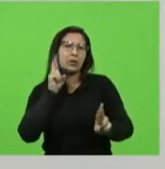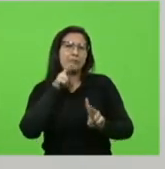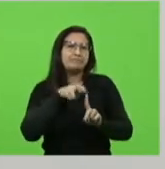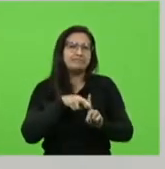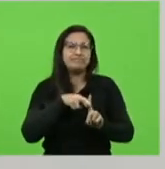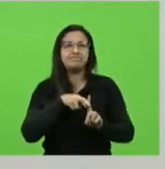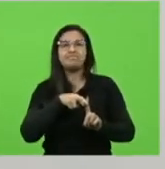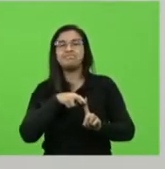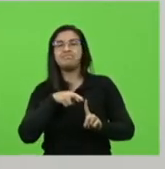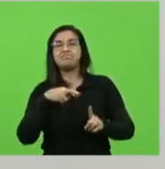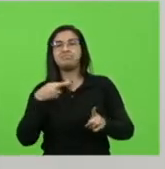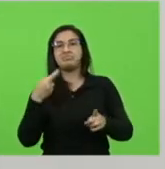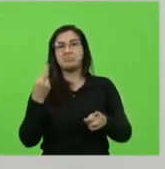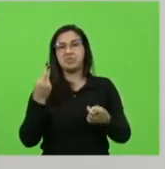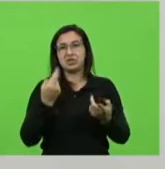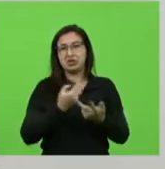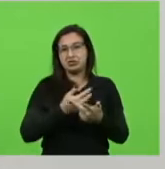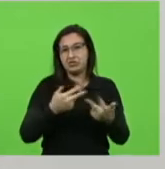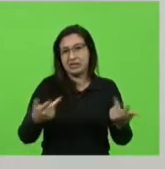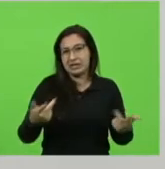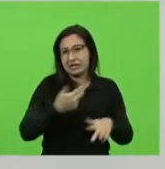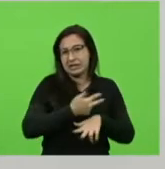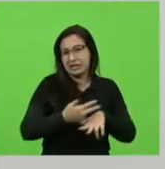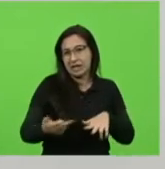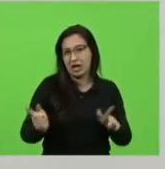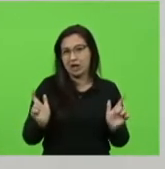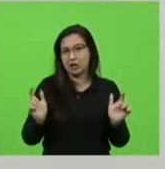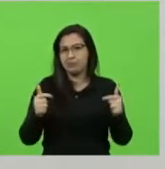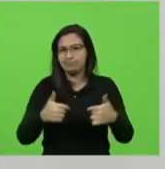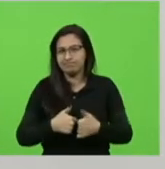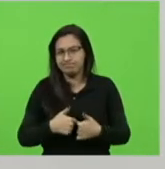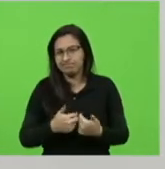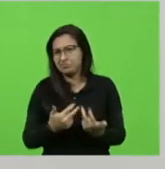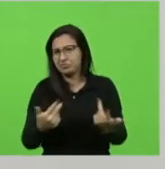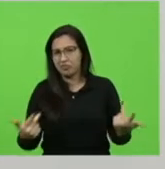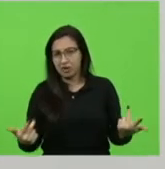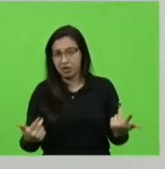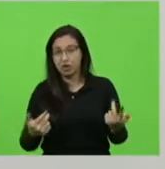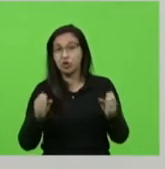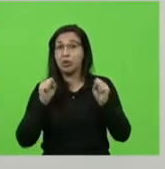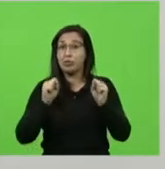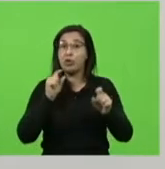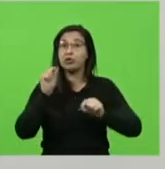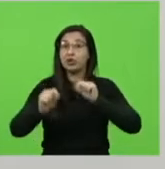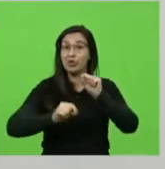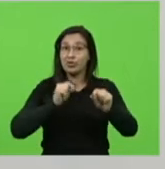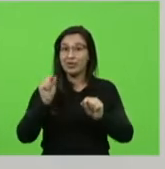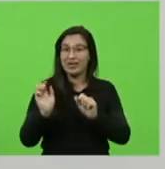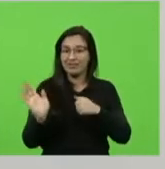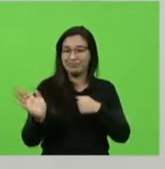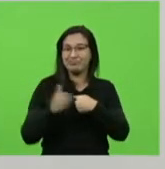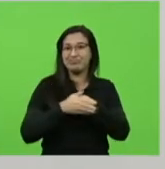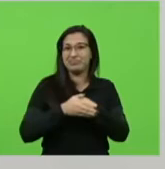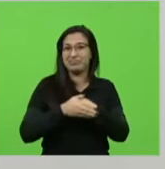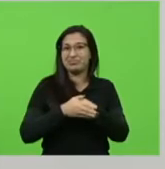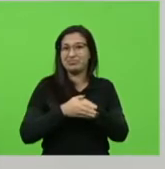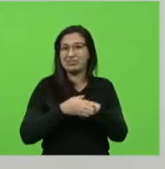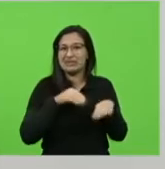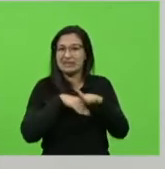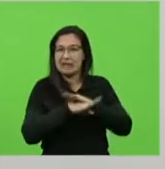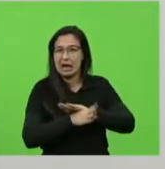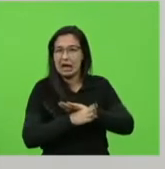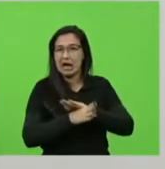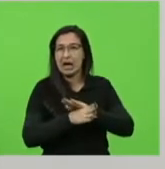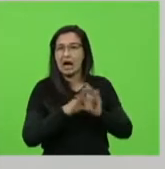às vezes à diversidade, podem, e a história demonstra que já fizeram, acobertar violências e abusos